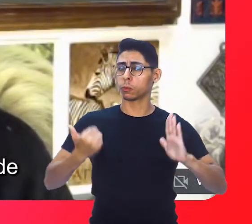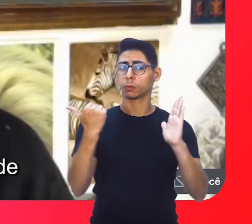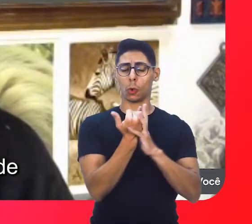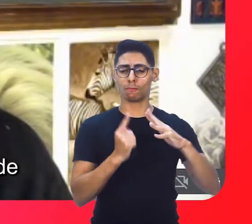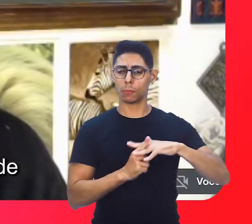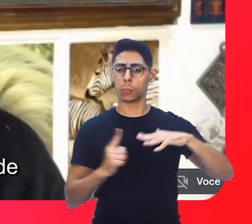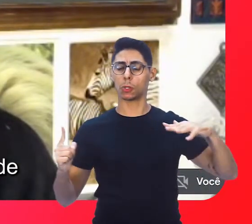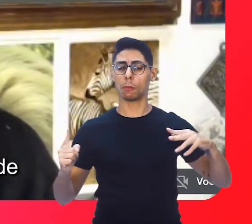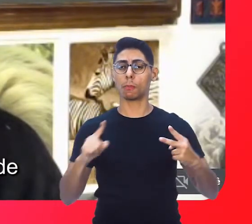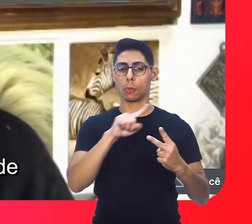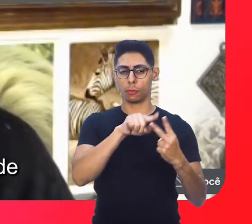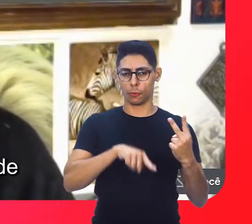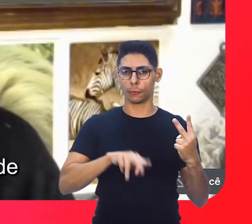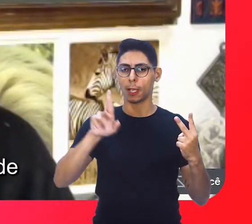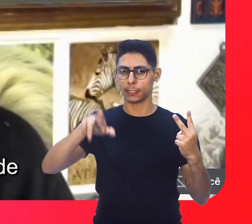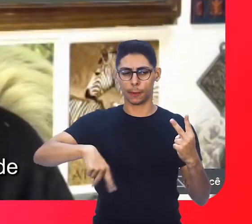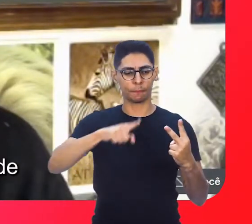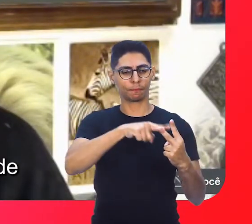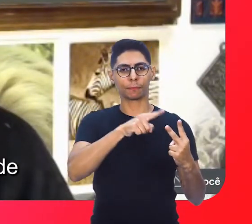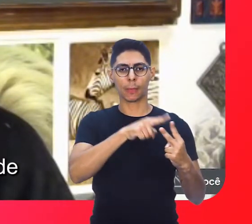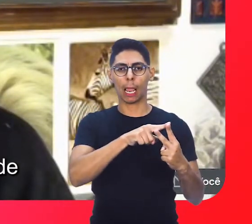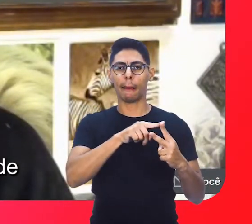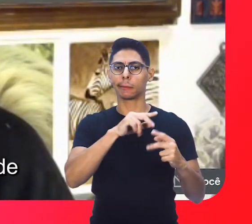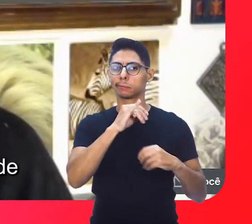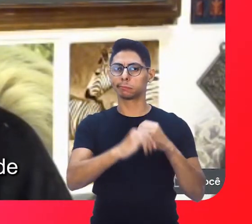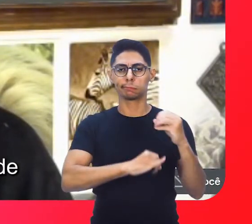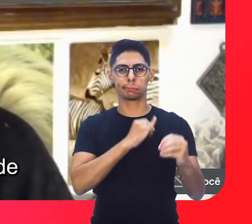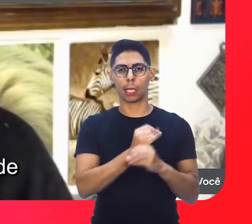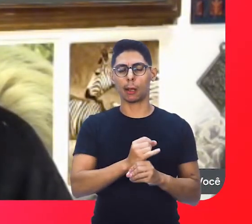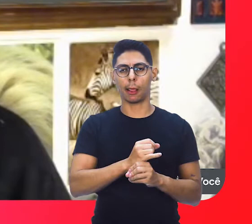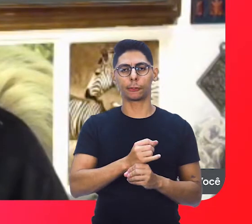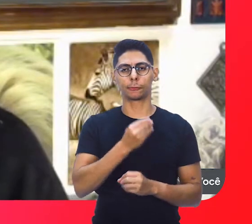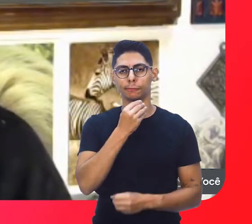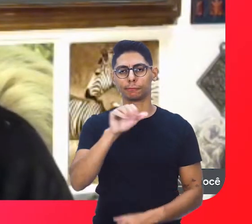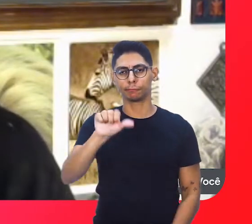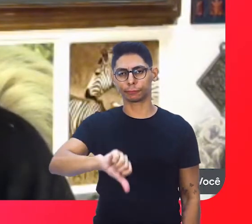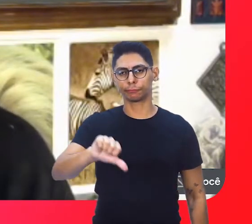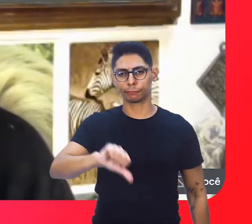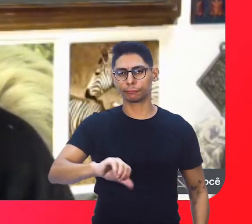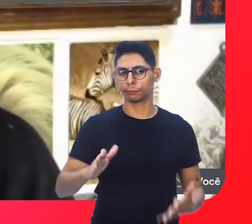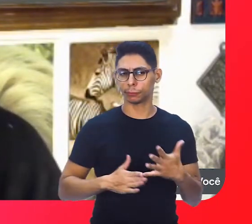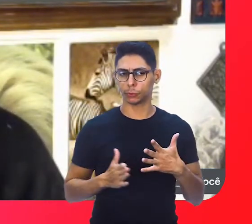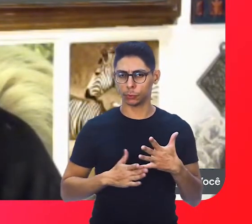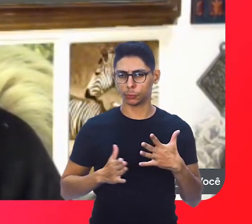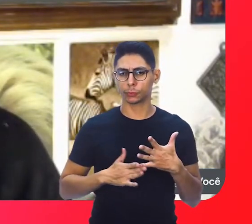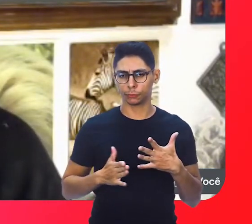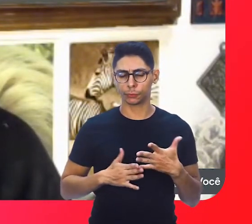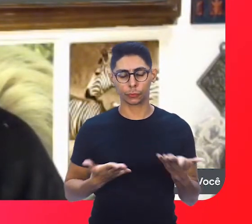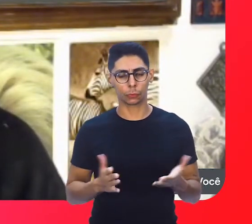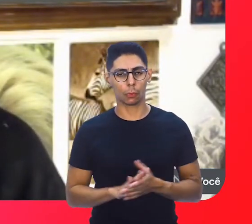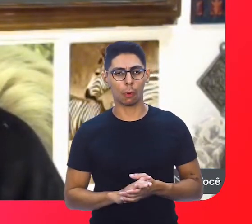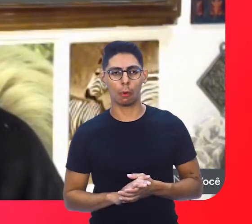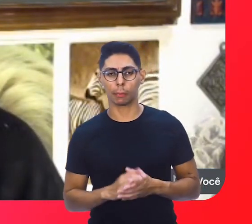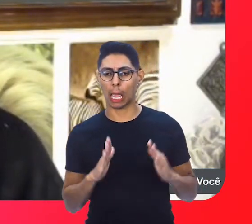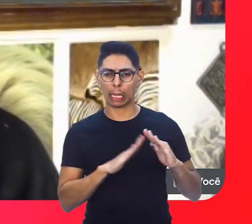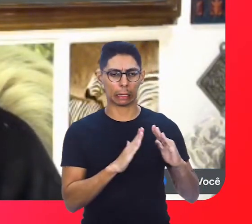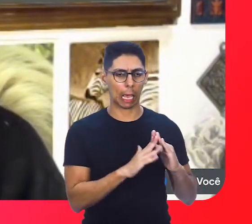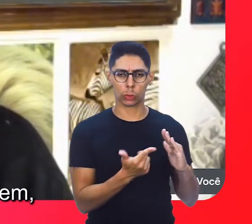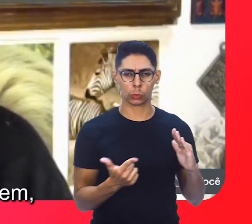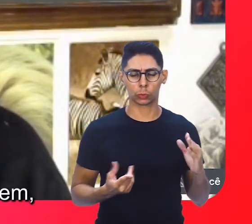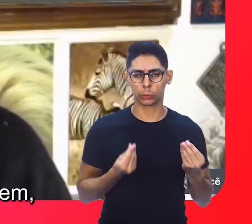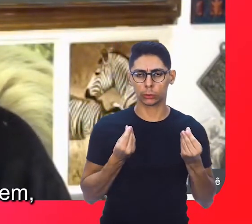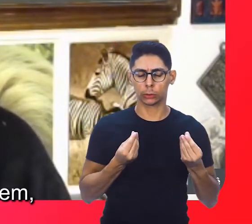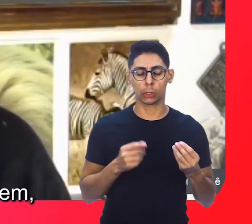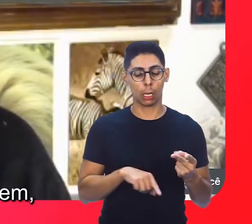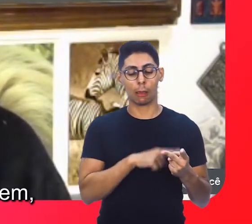baixa conectividade das suas casas, dos seus celulares, elas estavam isoladas, né, com pouca conectividade,